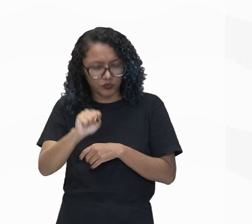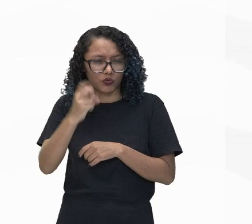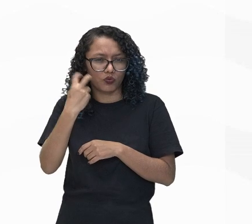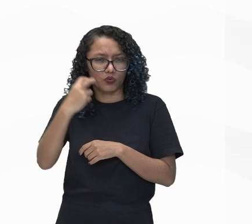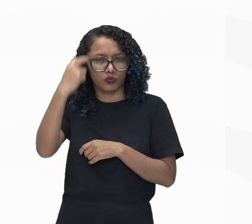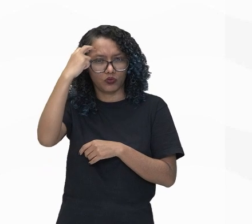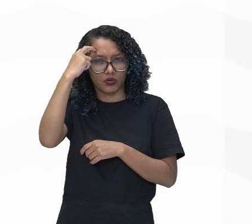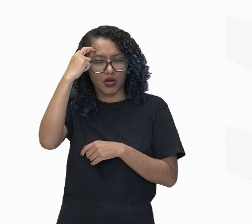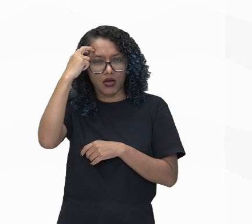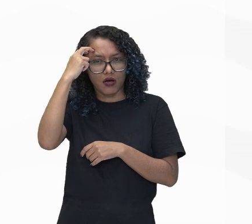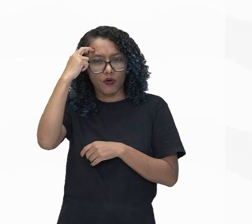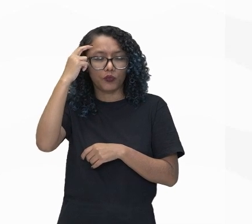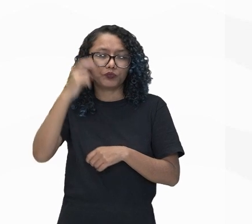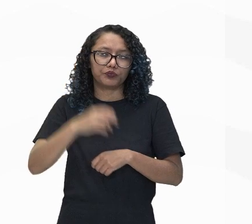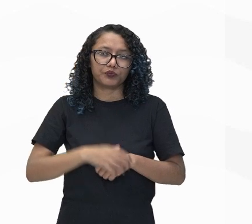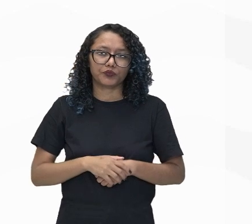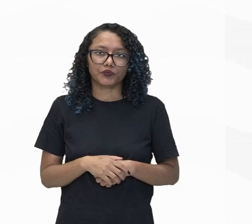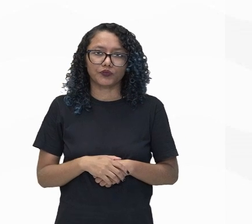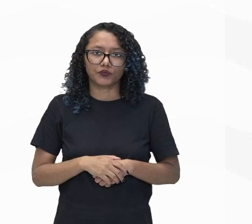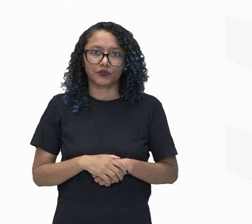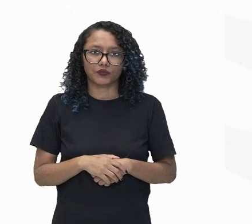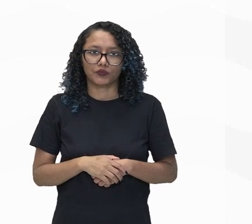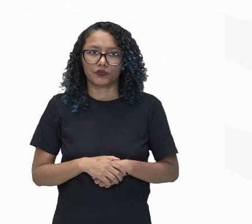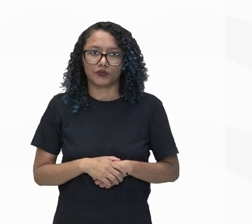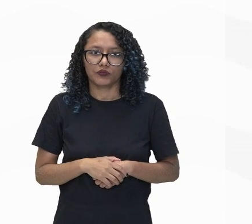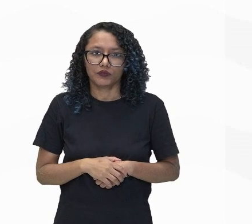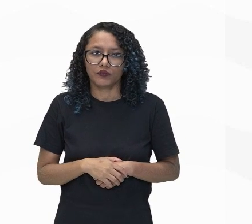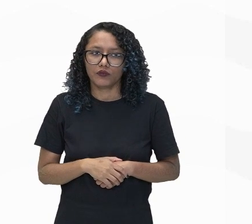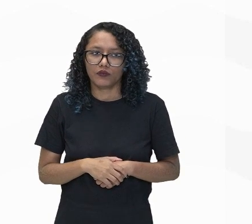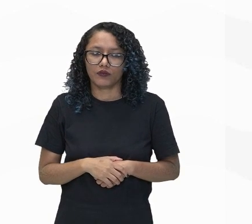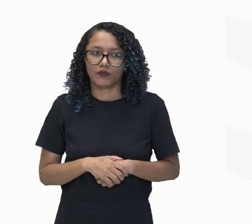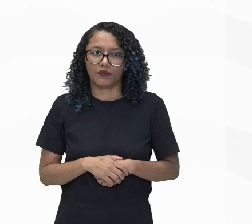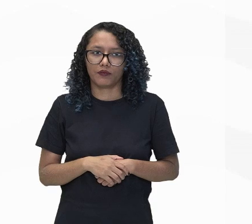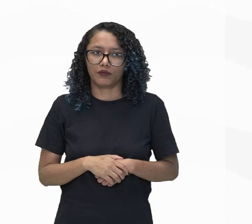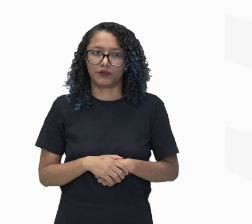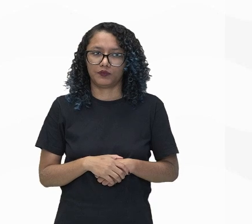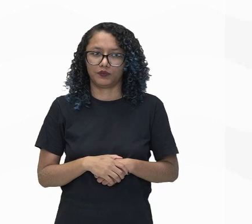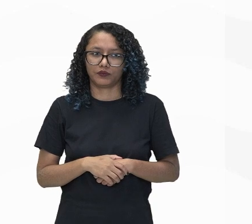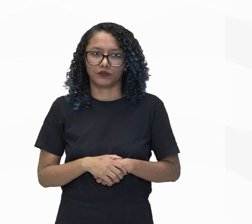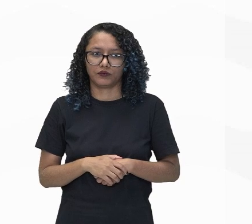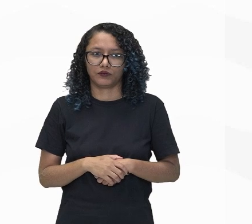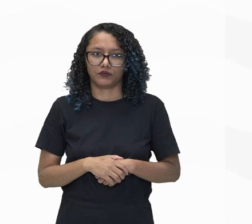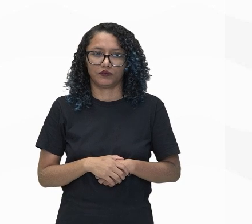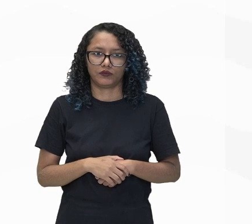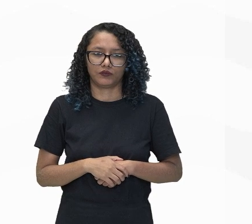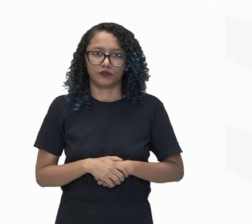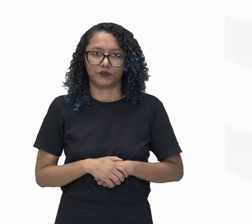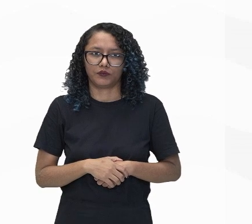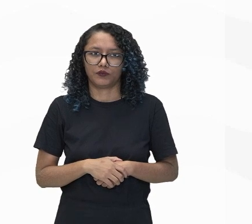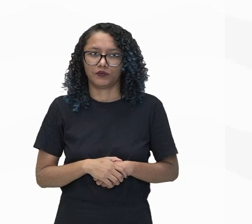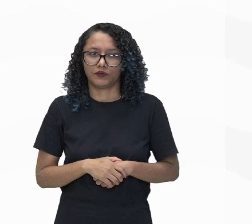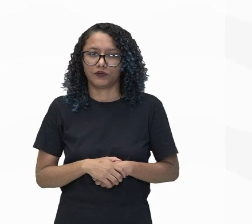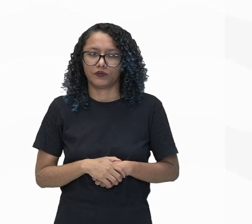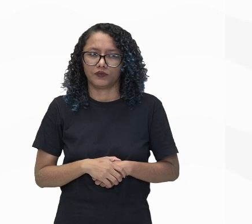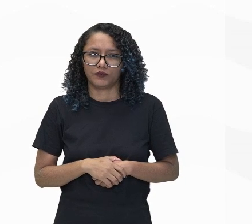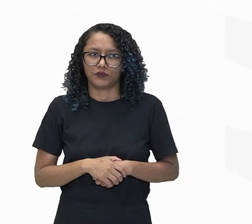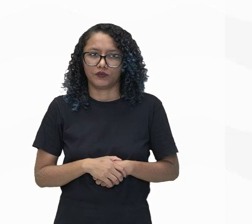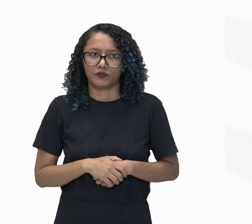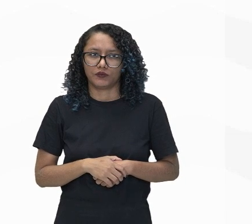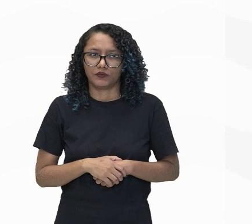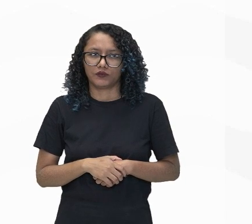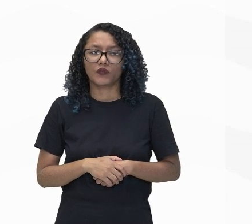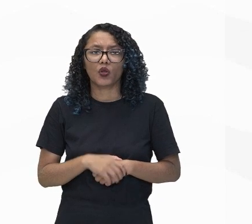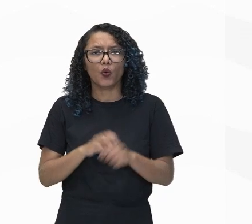do conceito de cultura, do relativismo cultural. Ele fez esse uso, porque